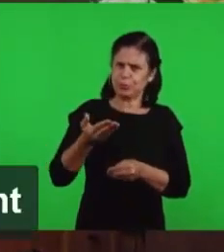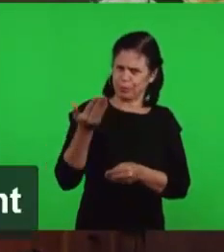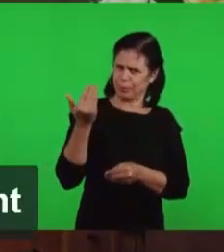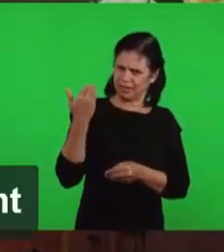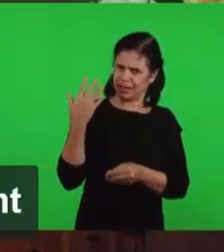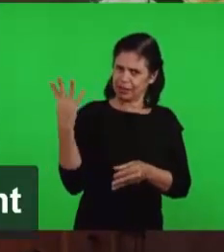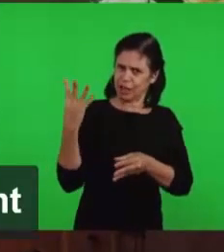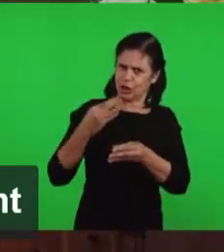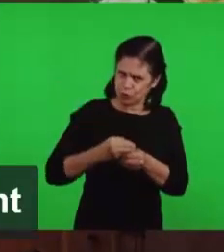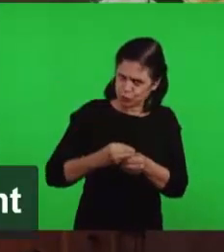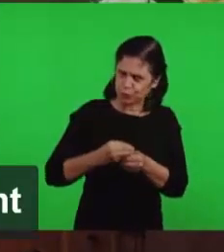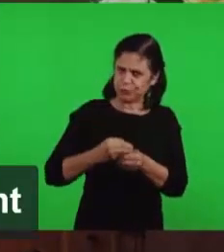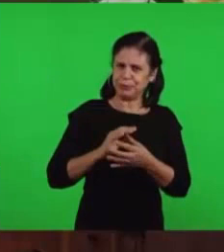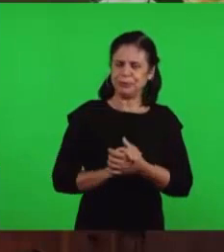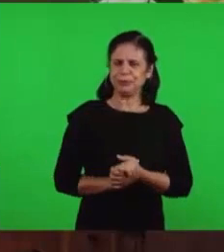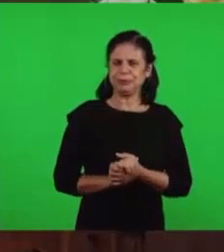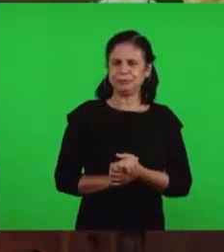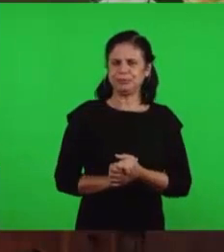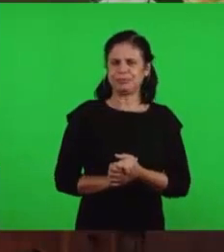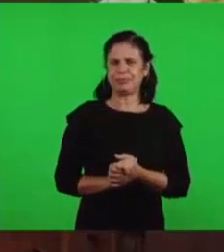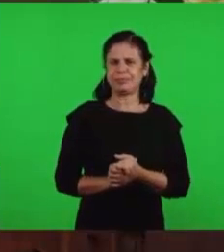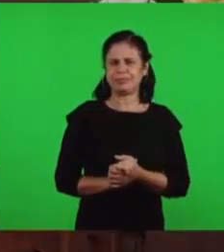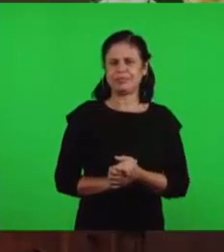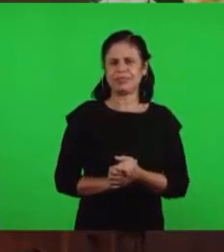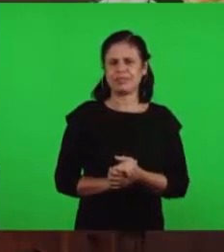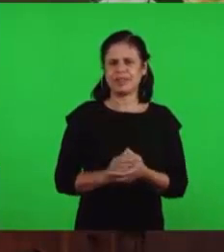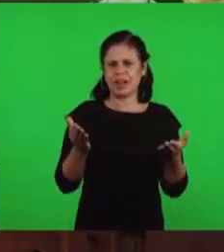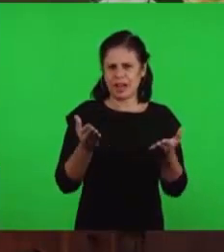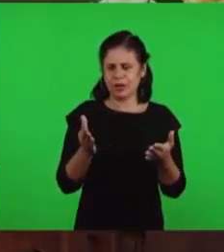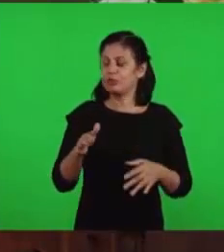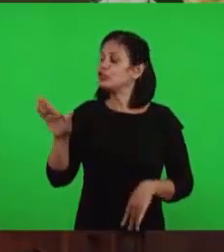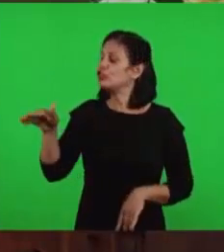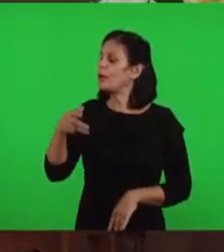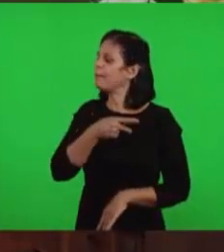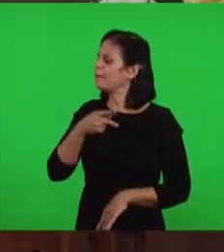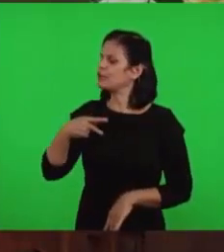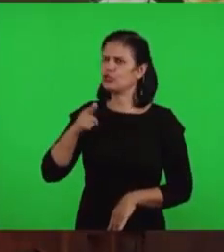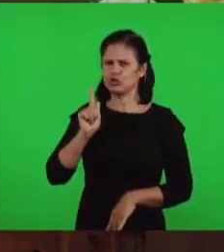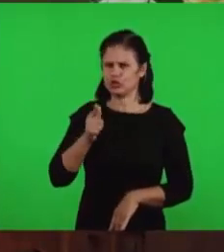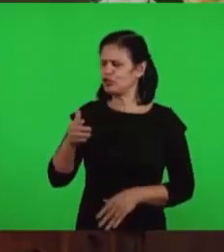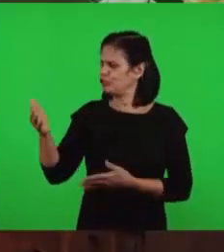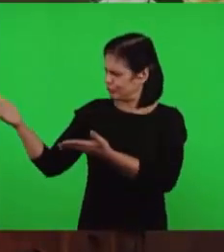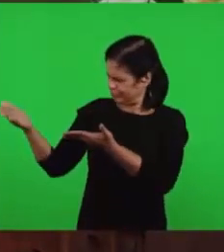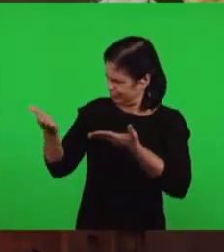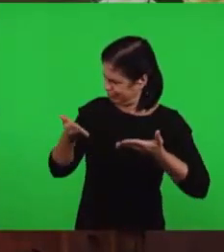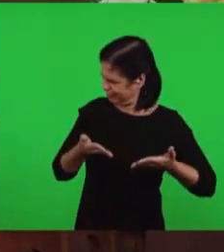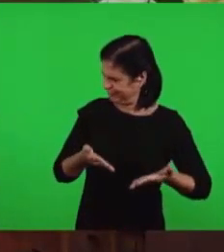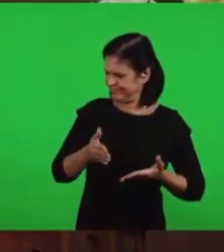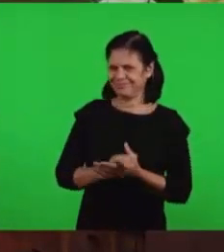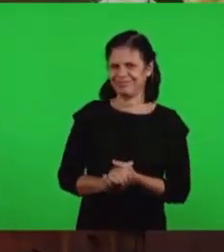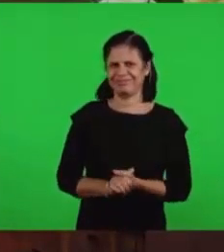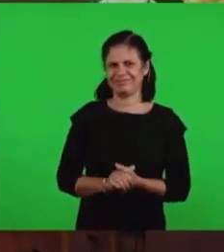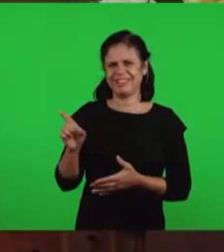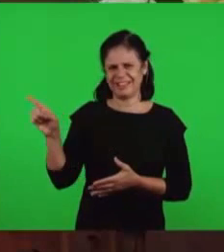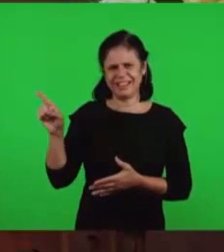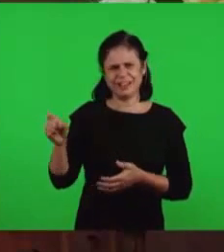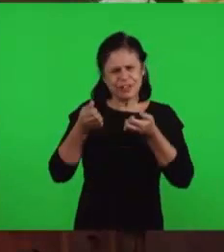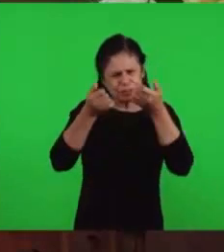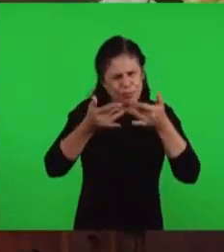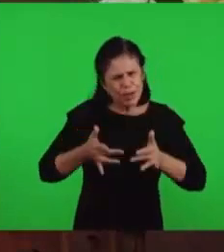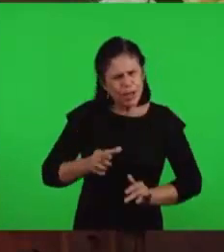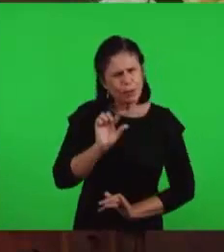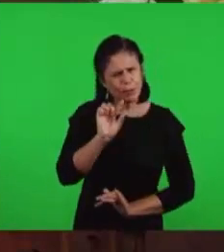e esse pequeno reforço eu gostaria agora de convidar aqui o pastor gedeoth para passar para os irmãos um pequeno adendo um